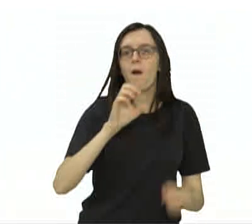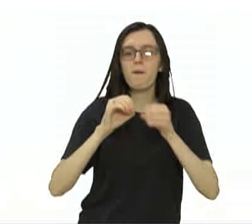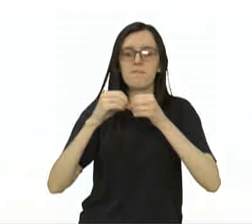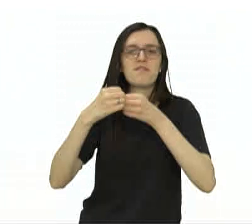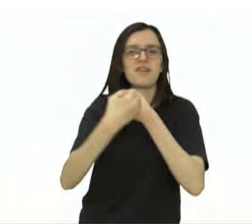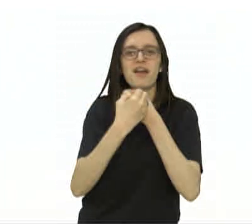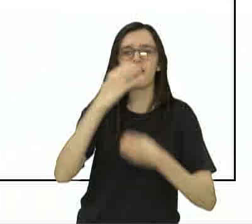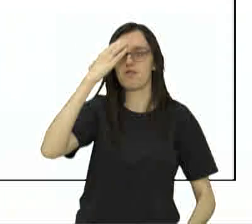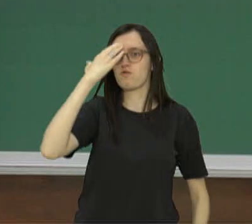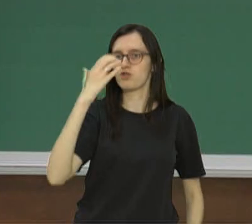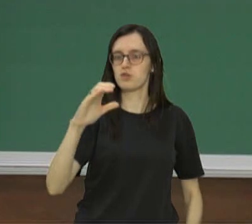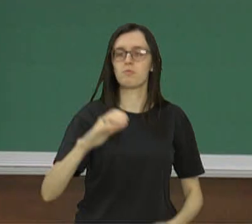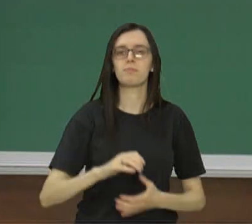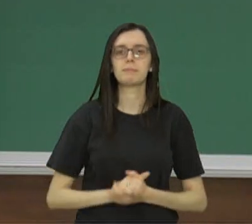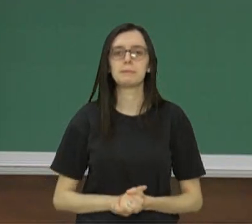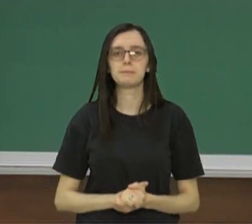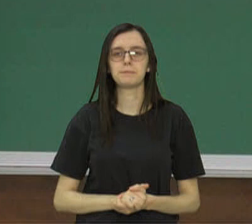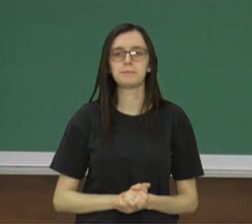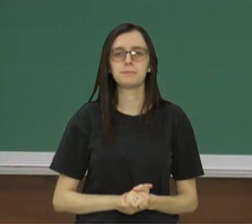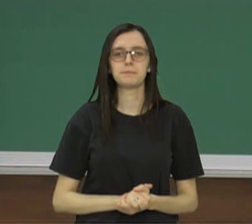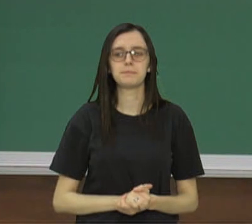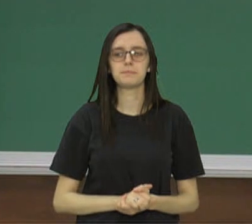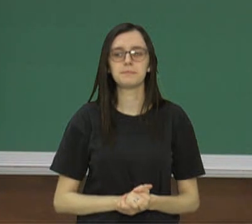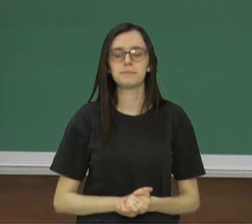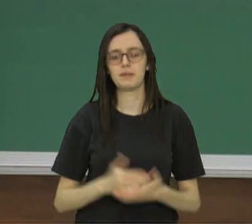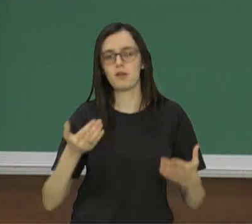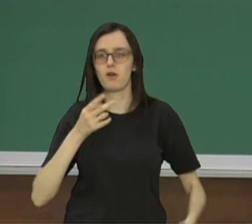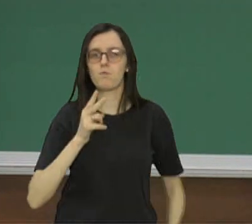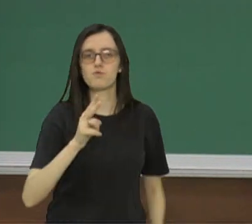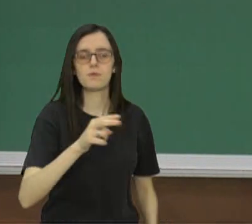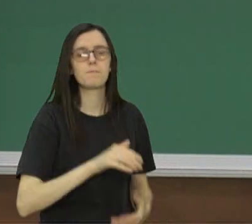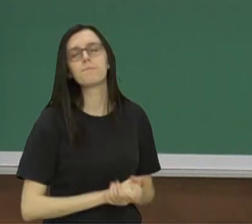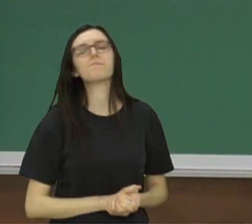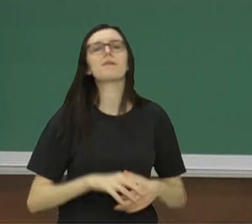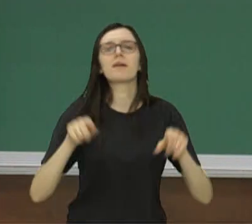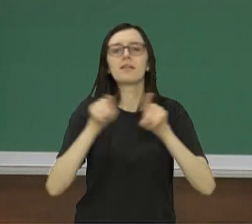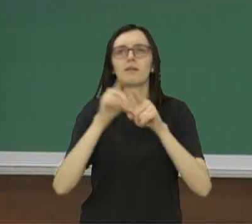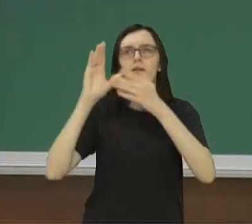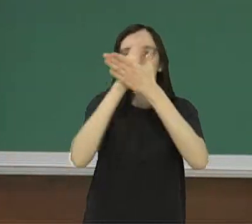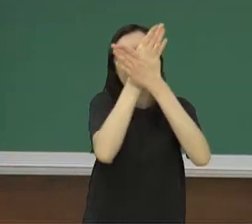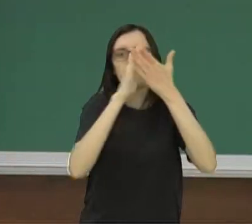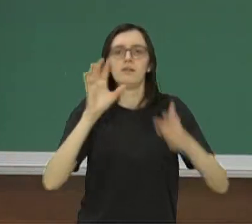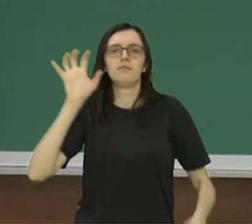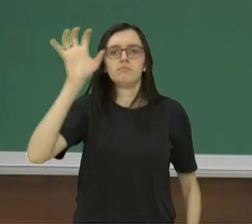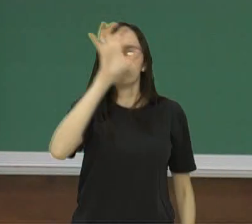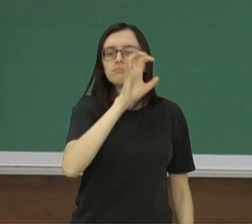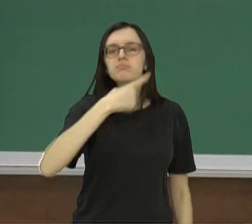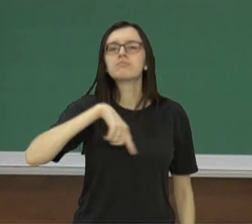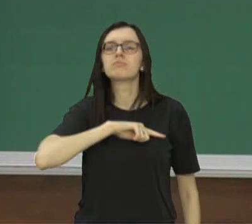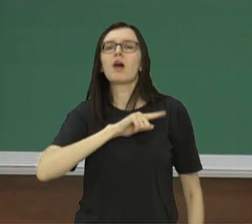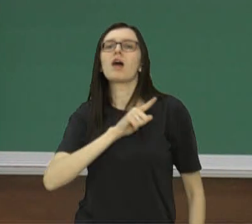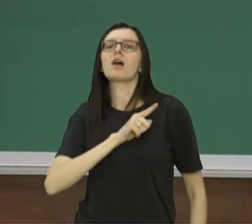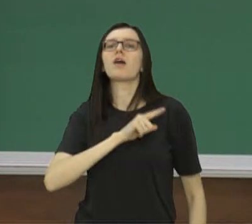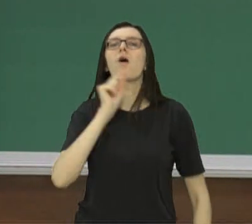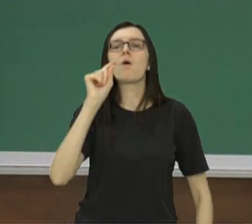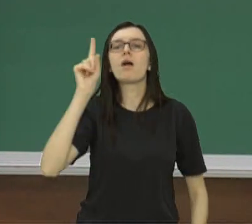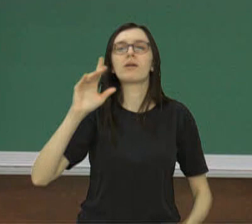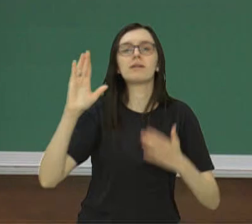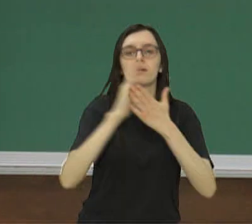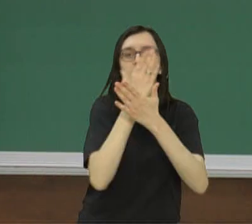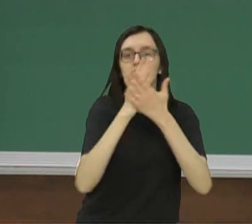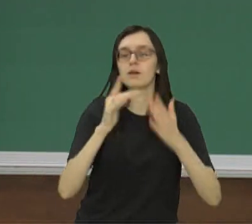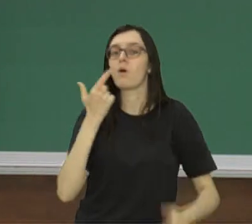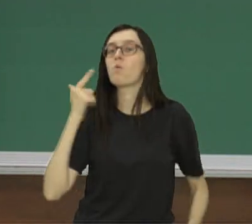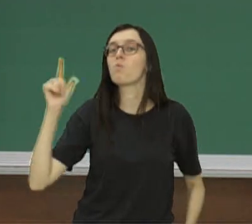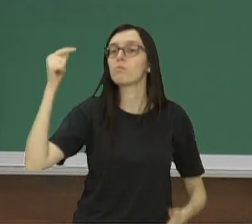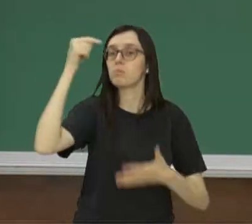ok? Então, vamos continuar. Então, além da divisão de mesorregiões, nós temos também a divisão em